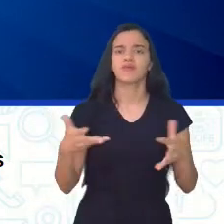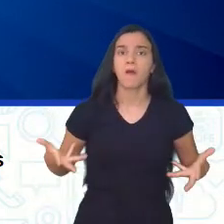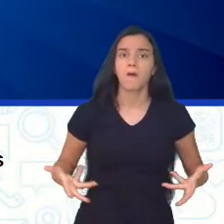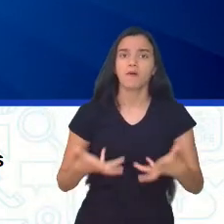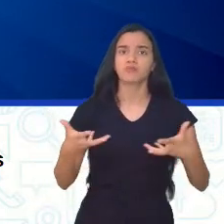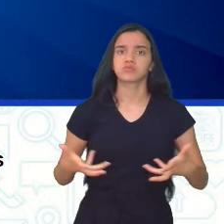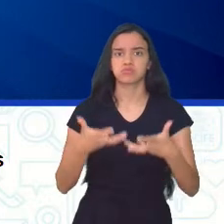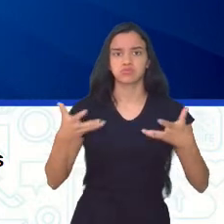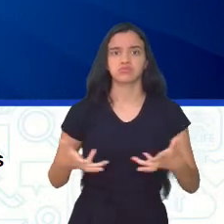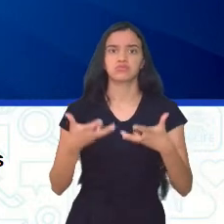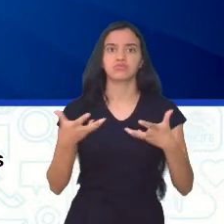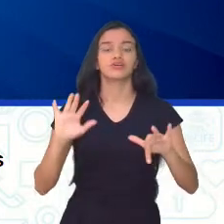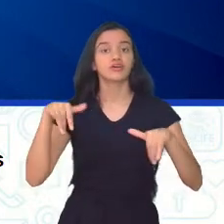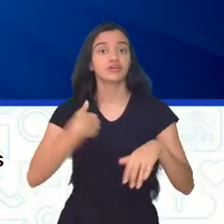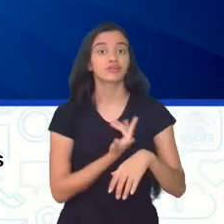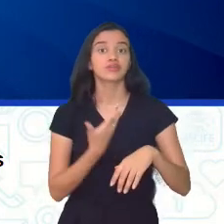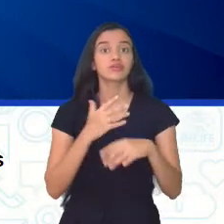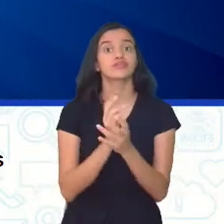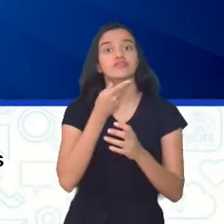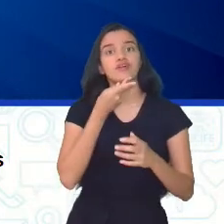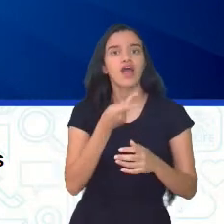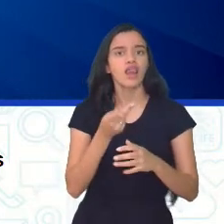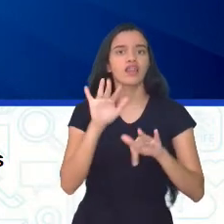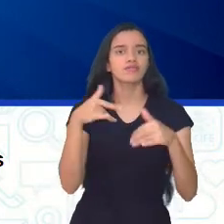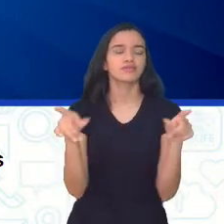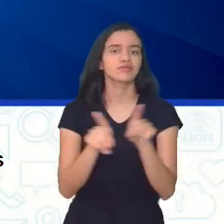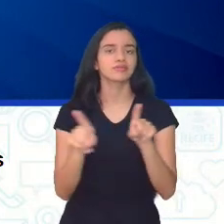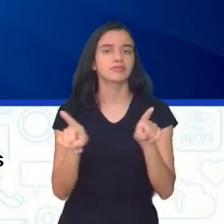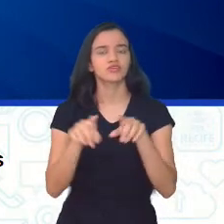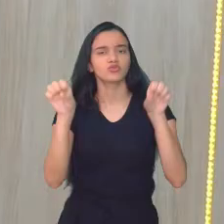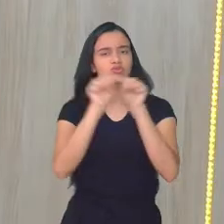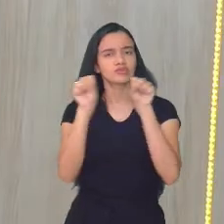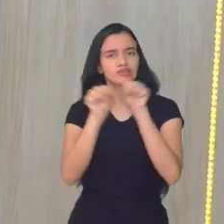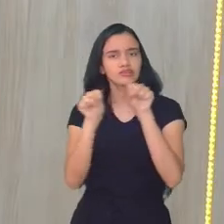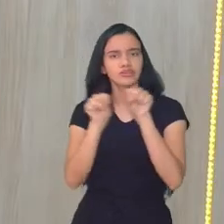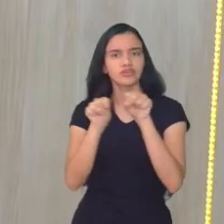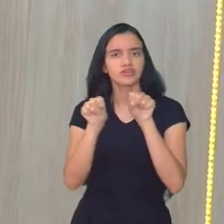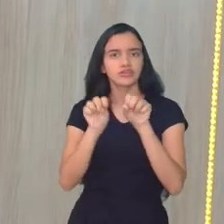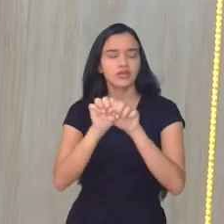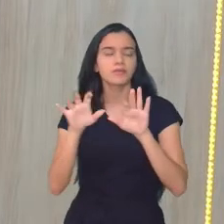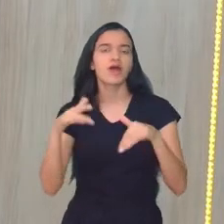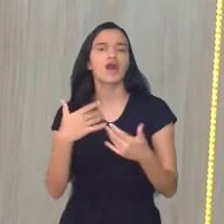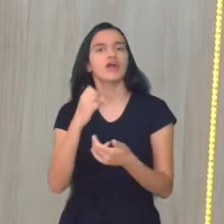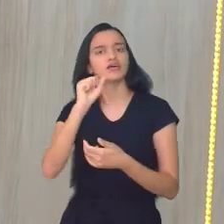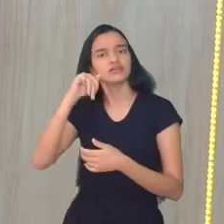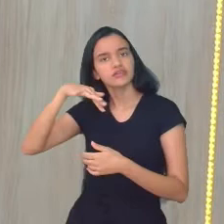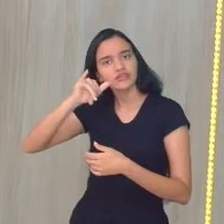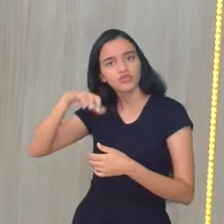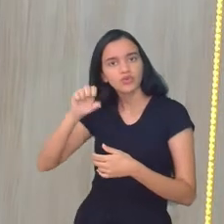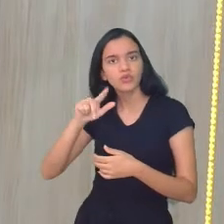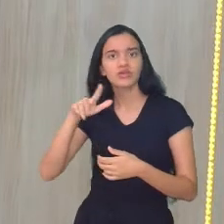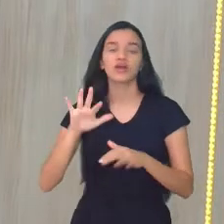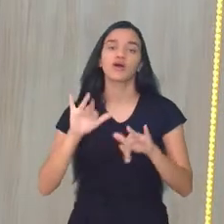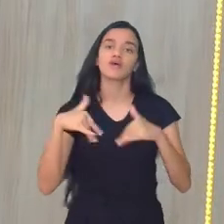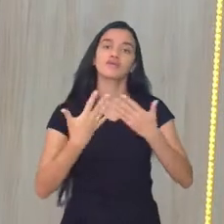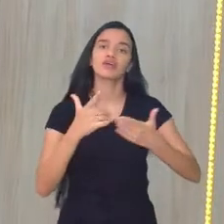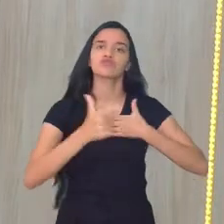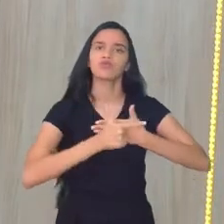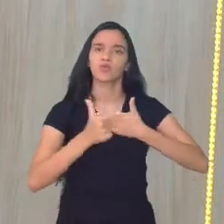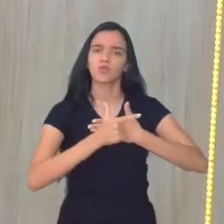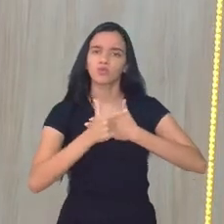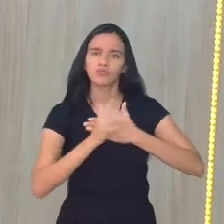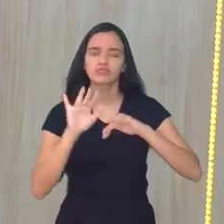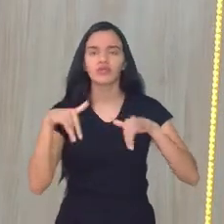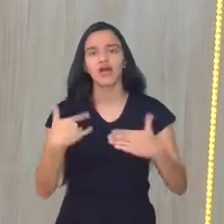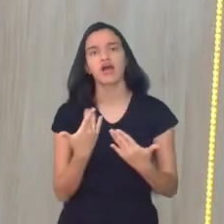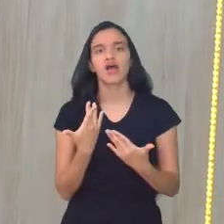nervosos, desde quando nós falávamos a respeito do sistema sensorial, que o sistema sensorial vai funcionar a